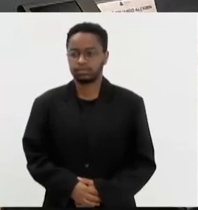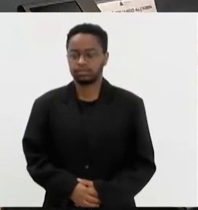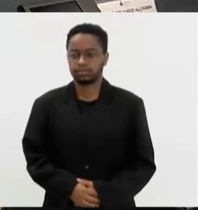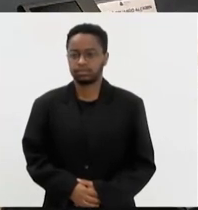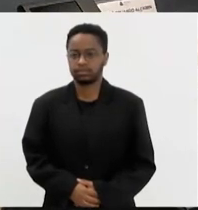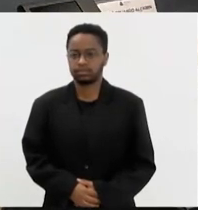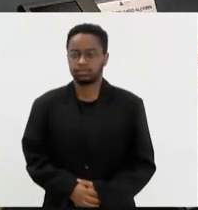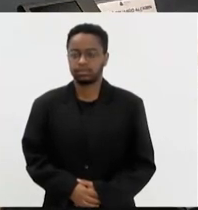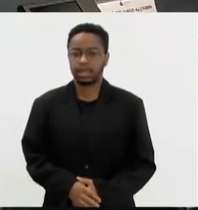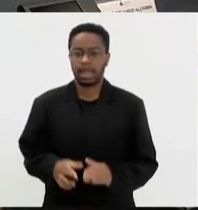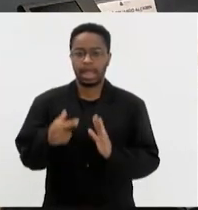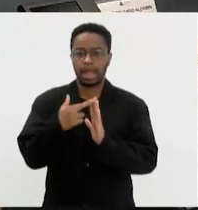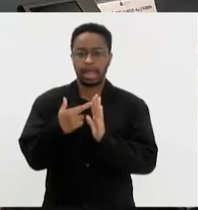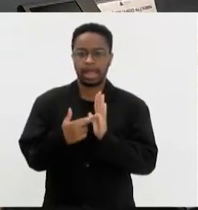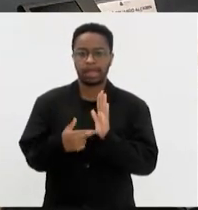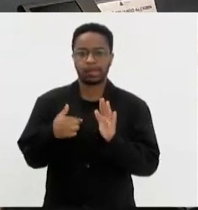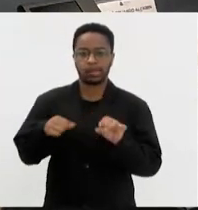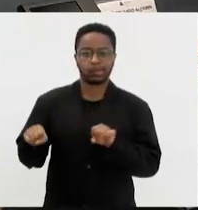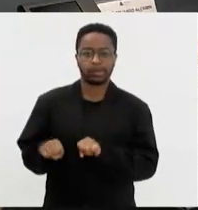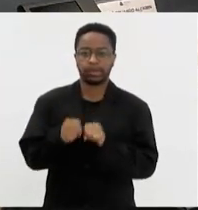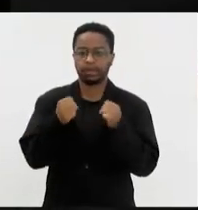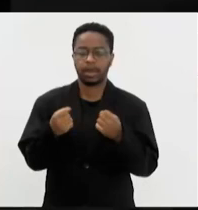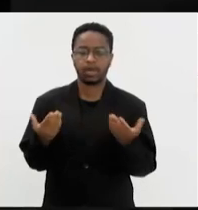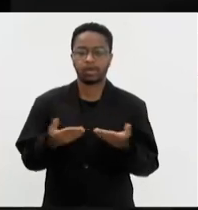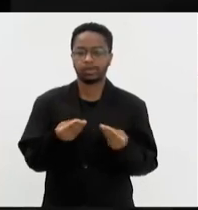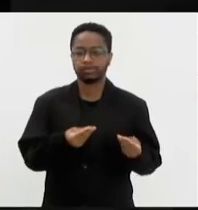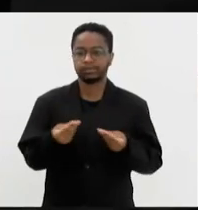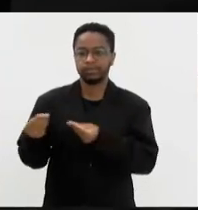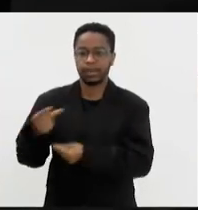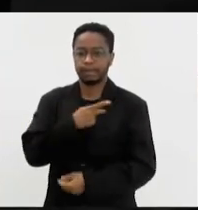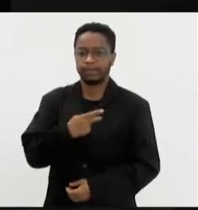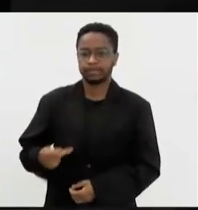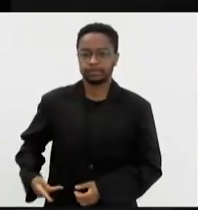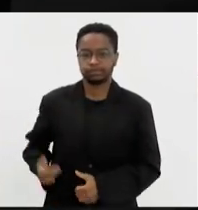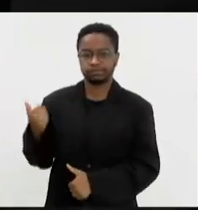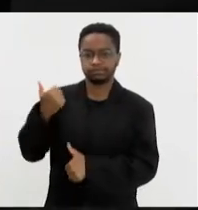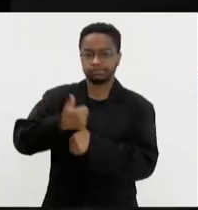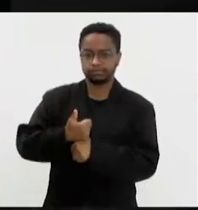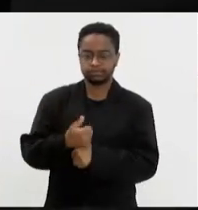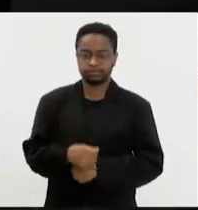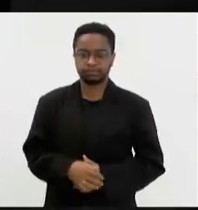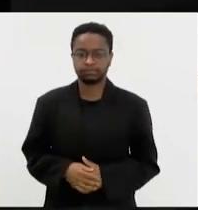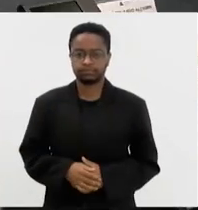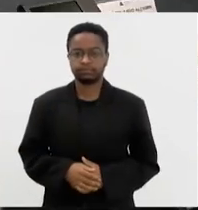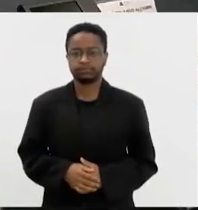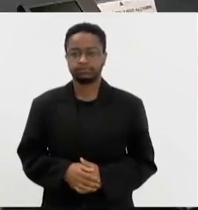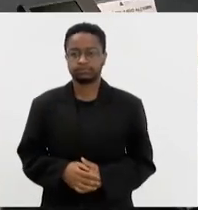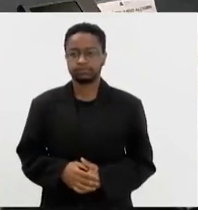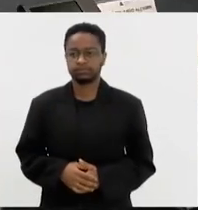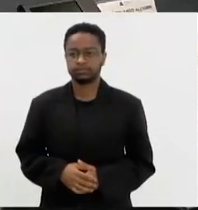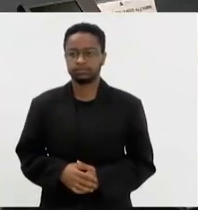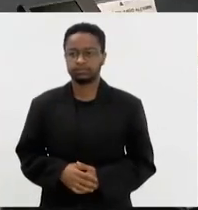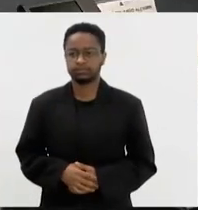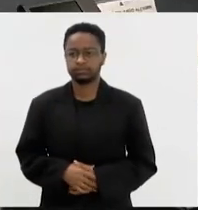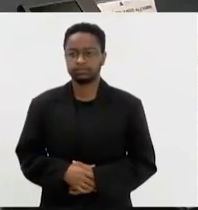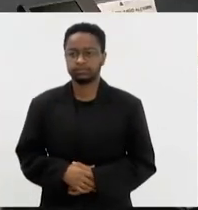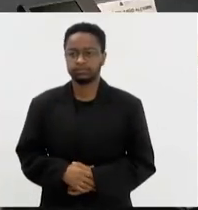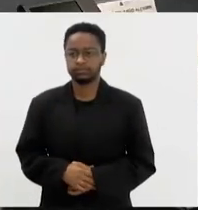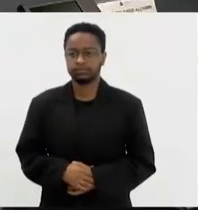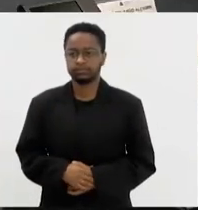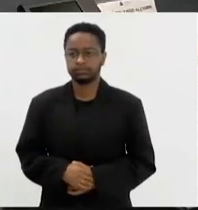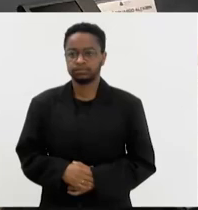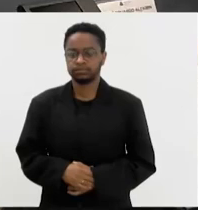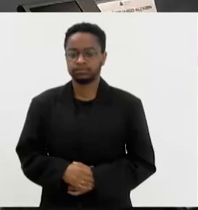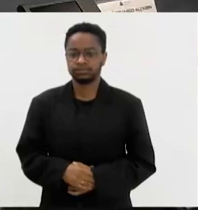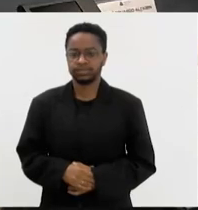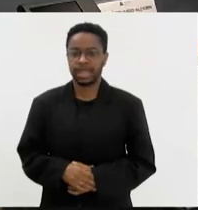vou quebrar o protocolo passar a presidência dos trabalhos para vossa excelência trocar de cadeira com o senhor por favor Aqui manda